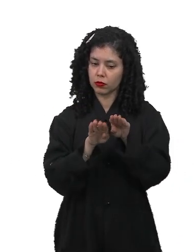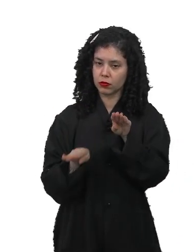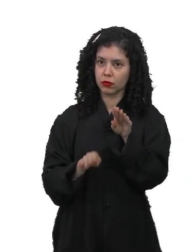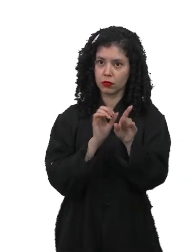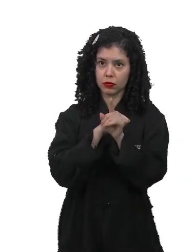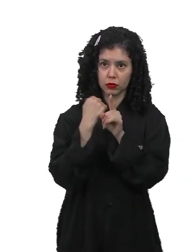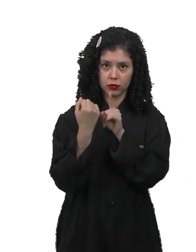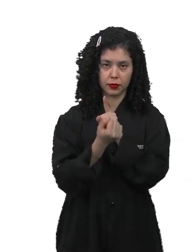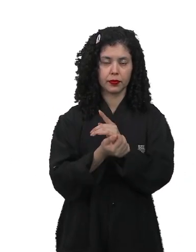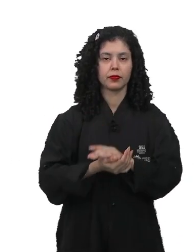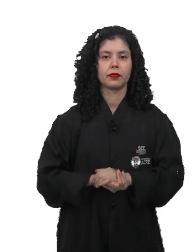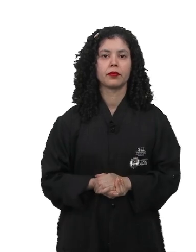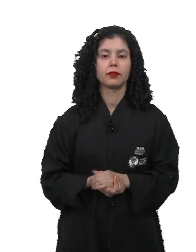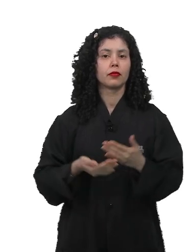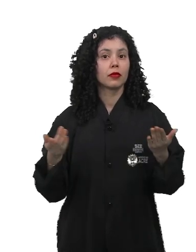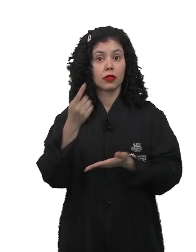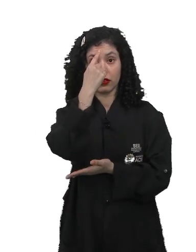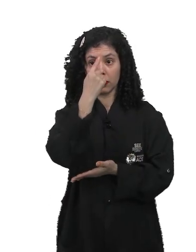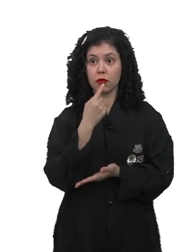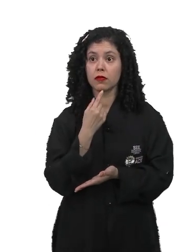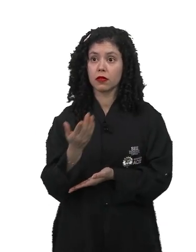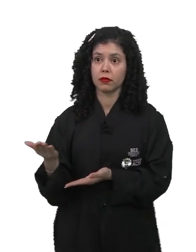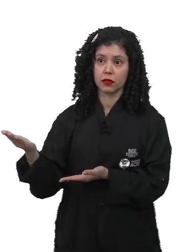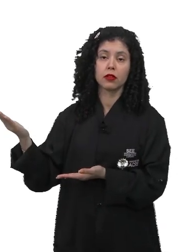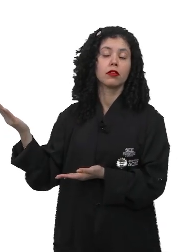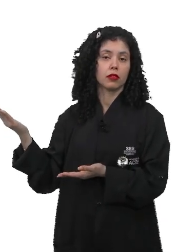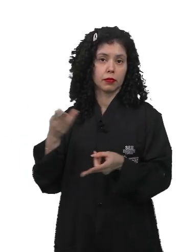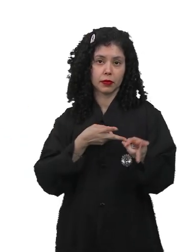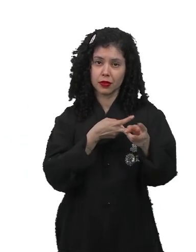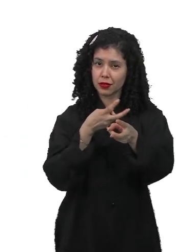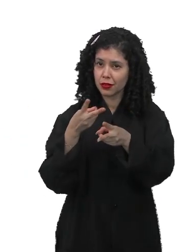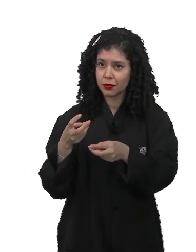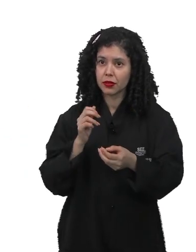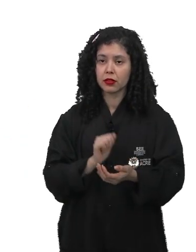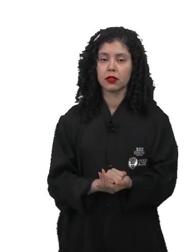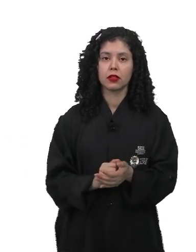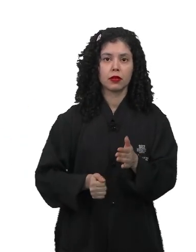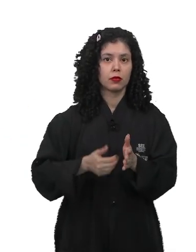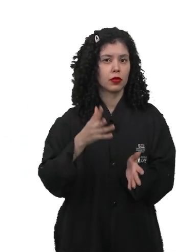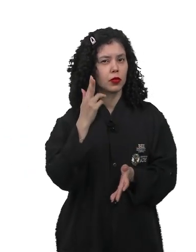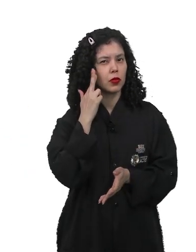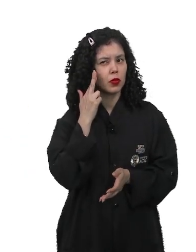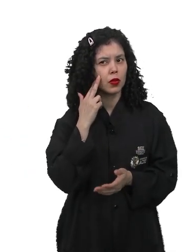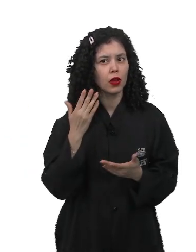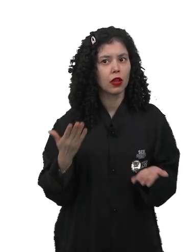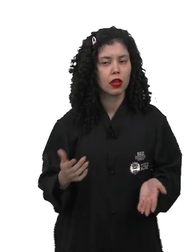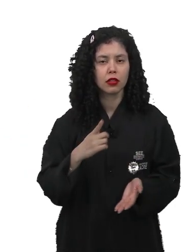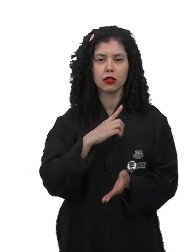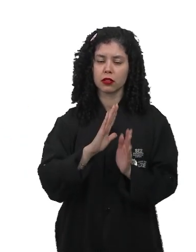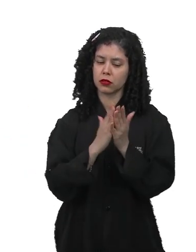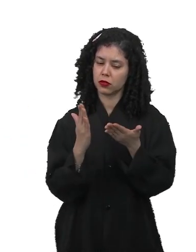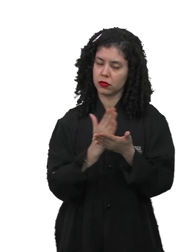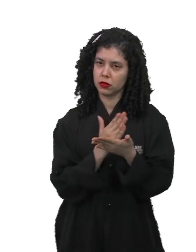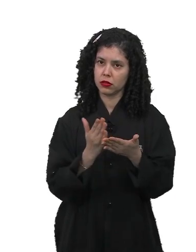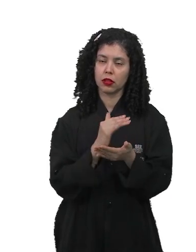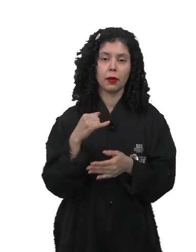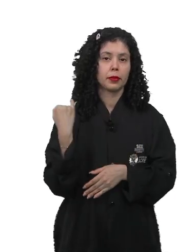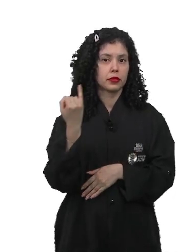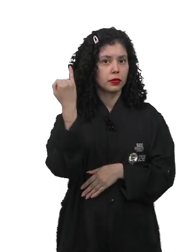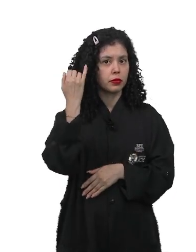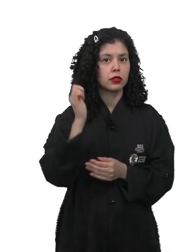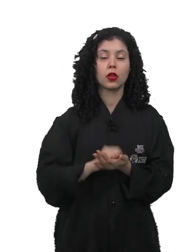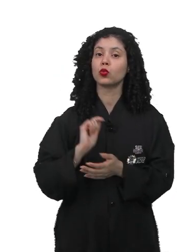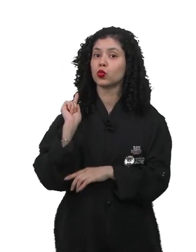desigualdades sociais. Essa imagem que vocês estão observando, ela é muito comum nos livros didáticos, principalmente